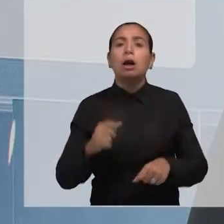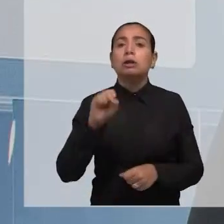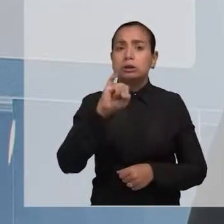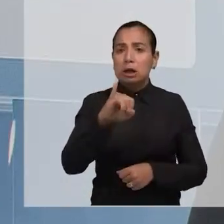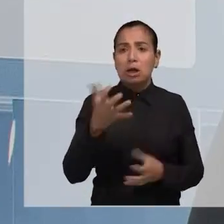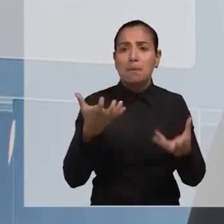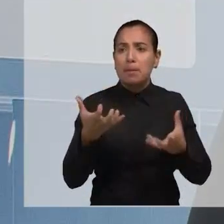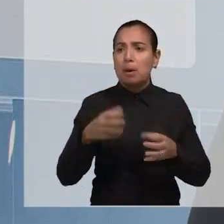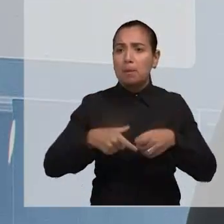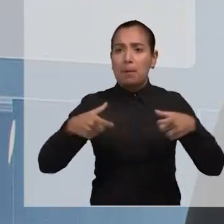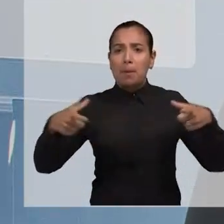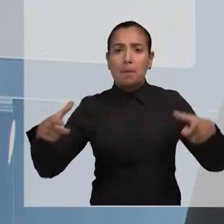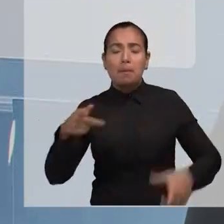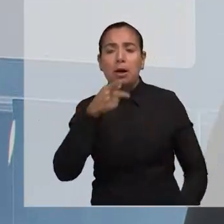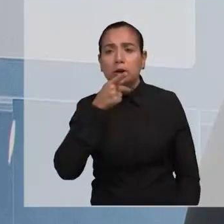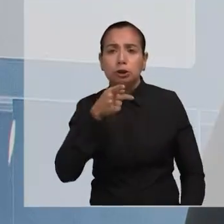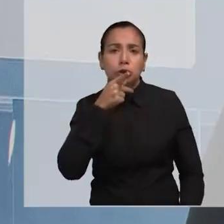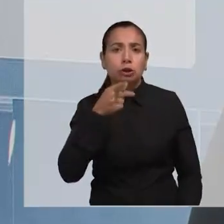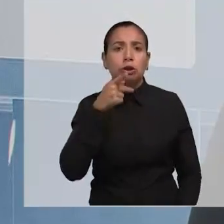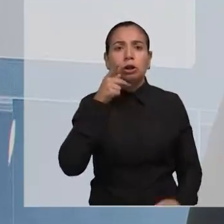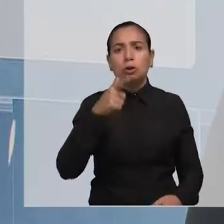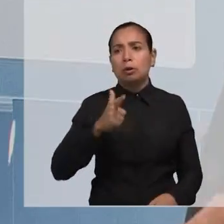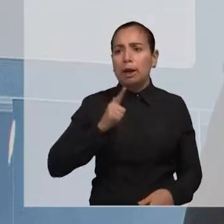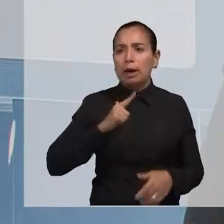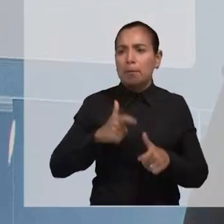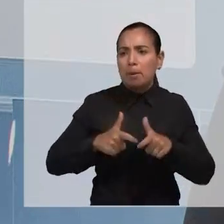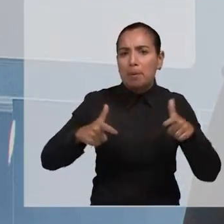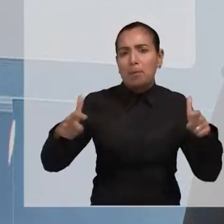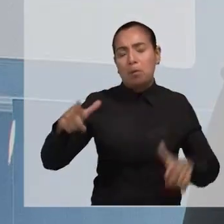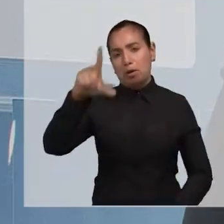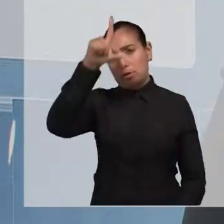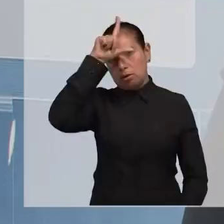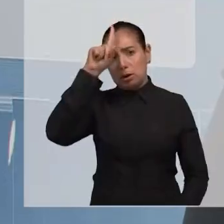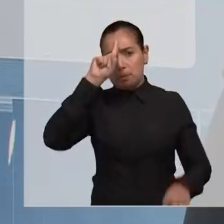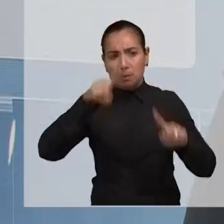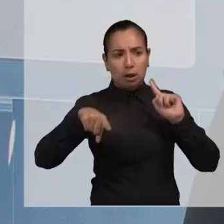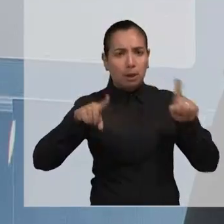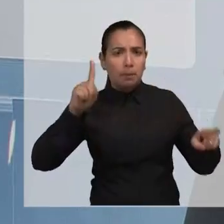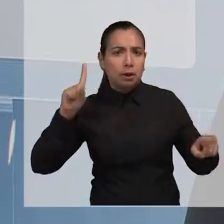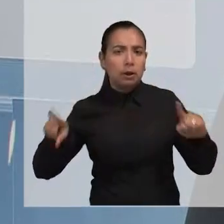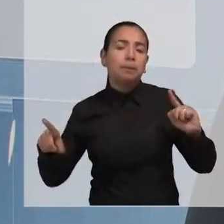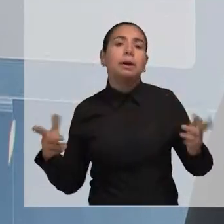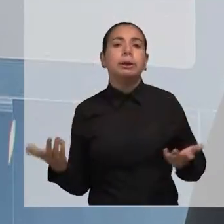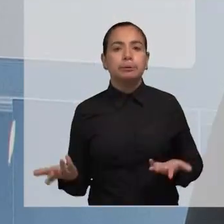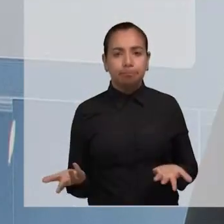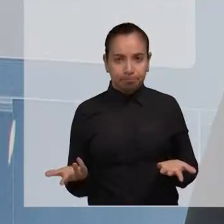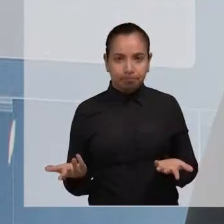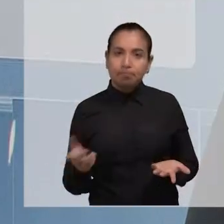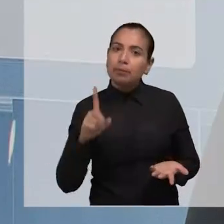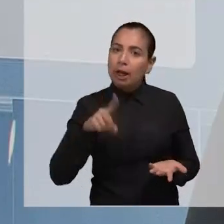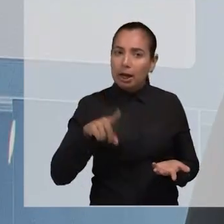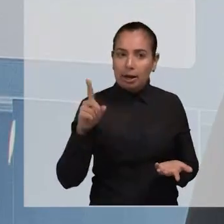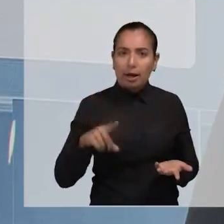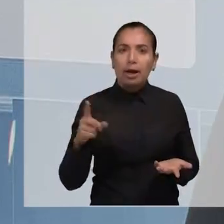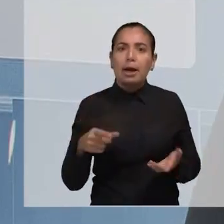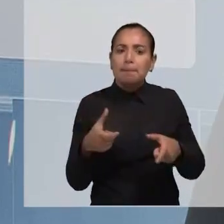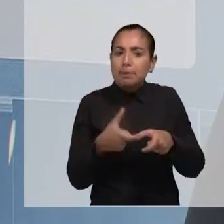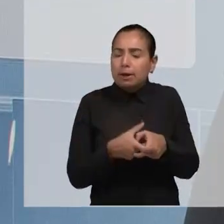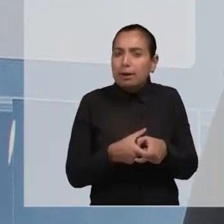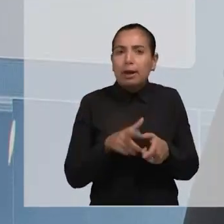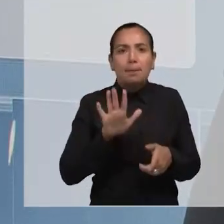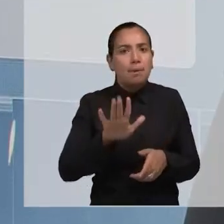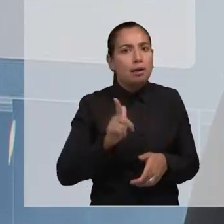o governador Camilo Santana. E Eunício Oliveira também. Com o Eunício Oliveira, presidente do Congresso, querendo ser candidato à reeleição ao Senado, presidente do